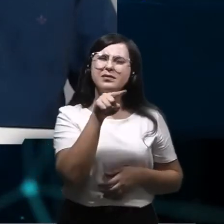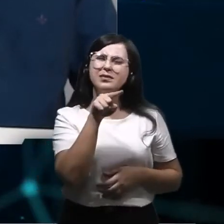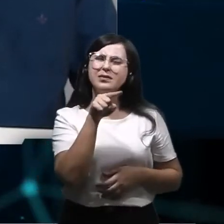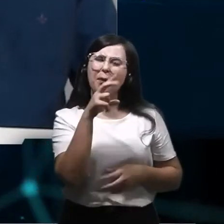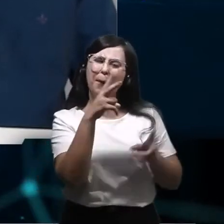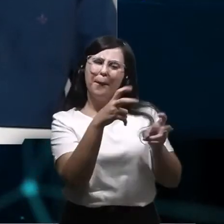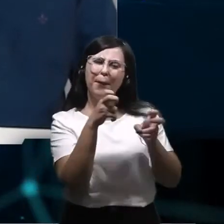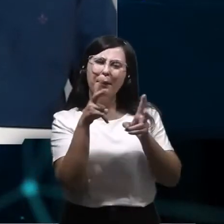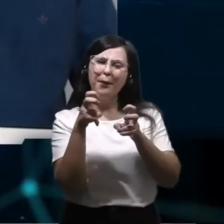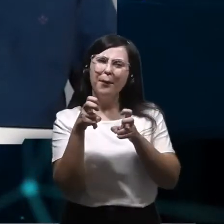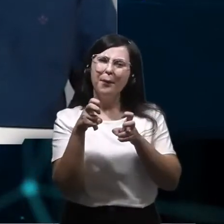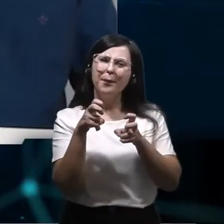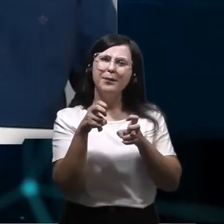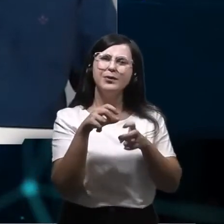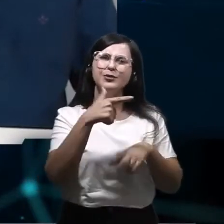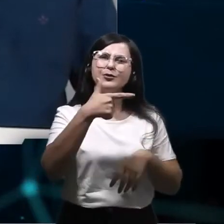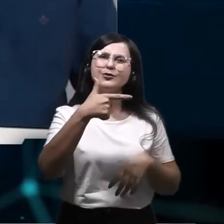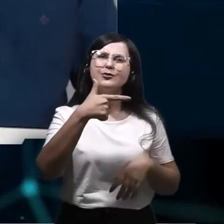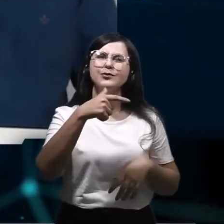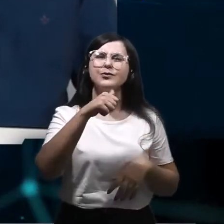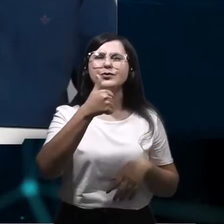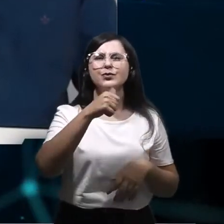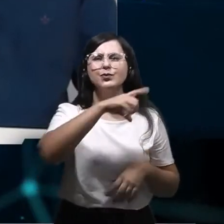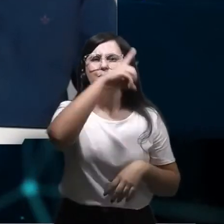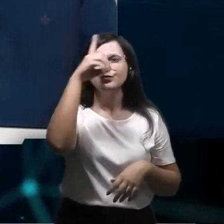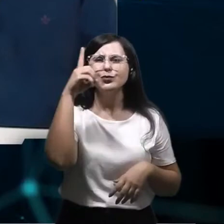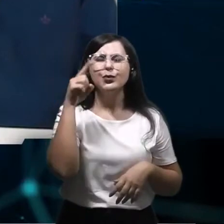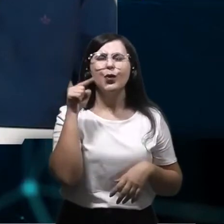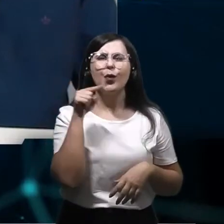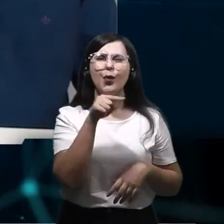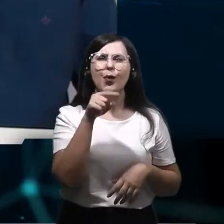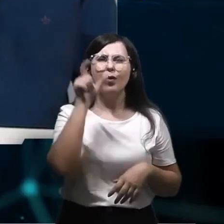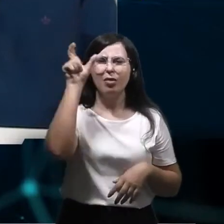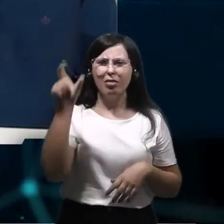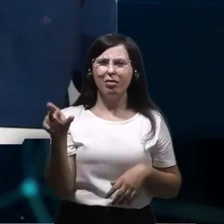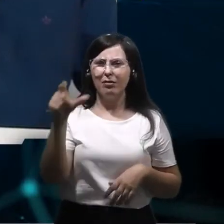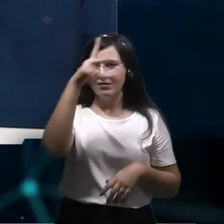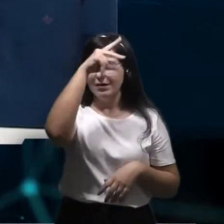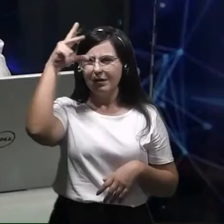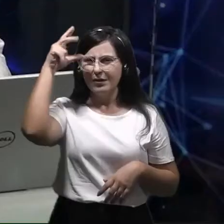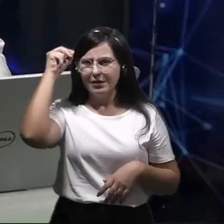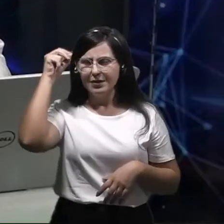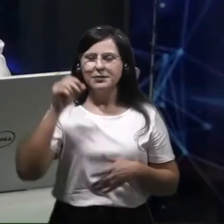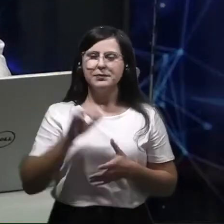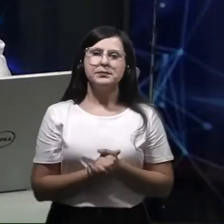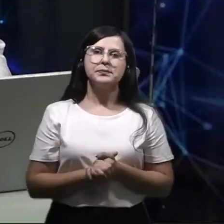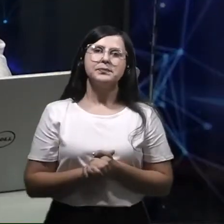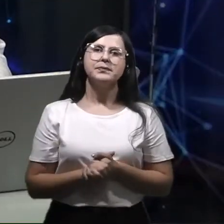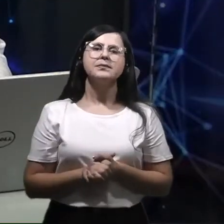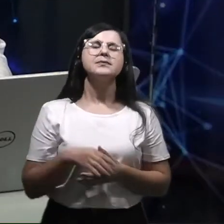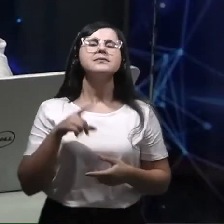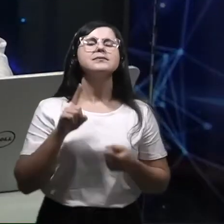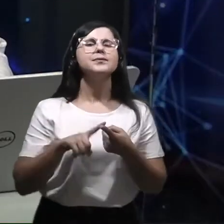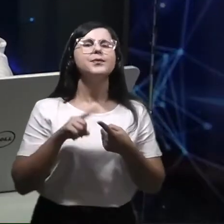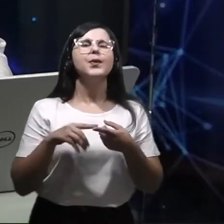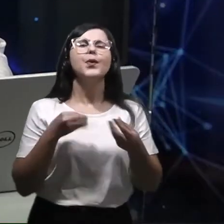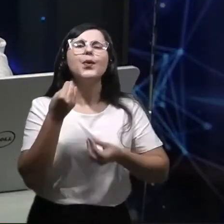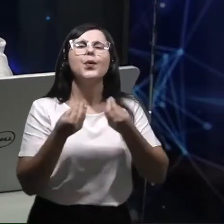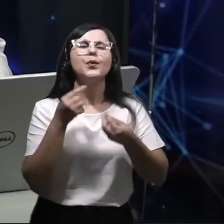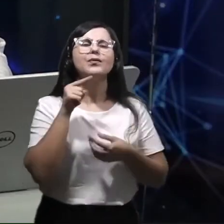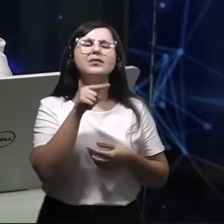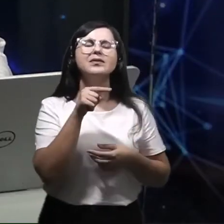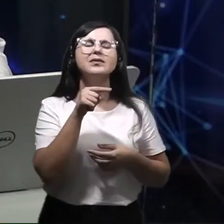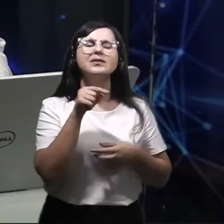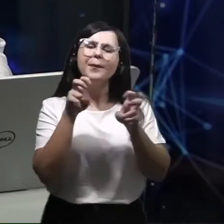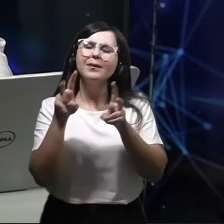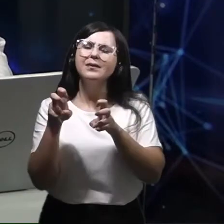Executivo e como o candidato avalia a atuação do prefeito durante a crise do Covid? O senhor tem agora, candidato Josivaldo,